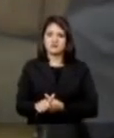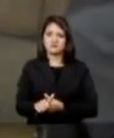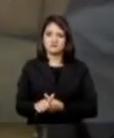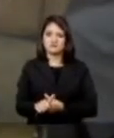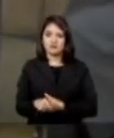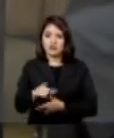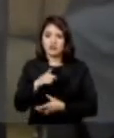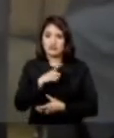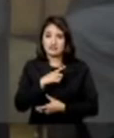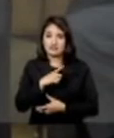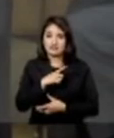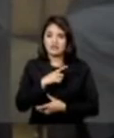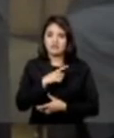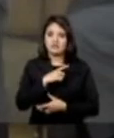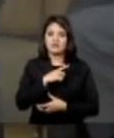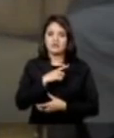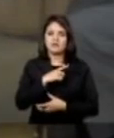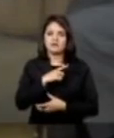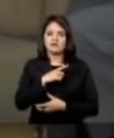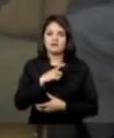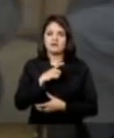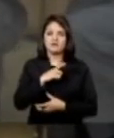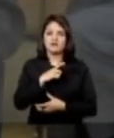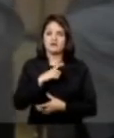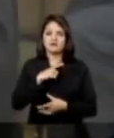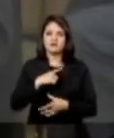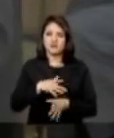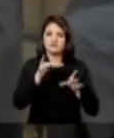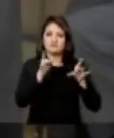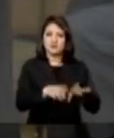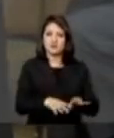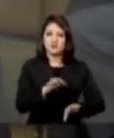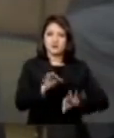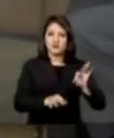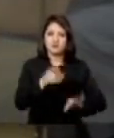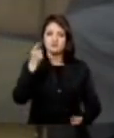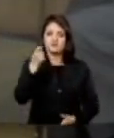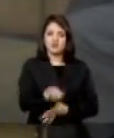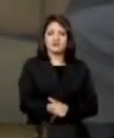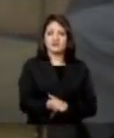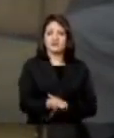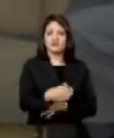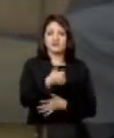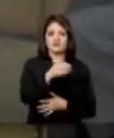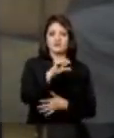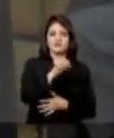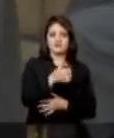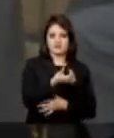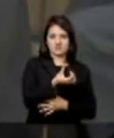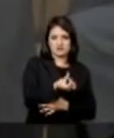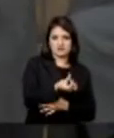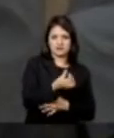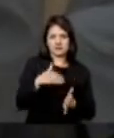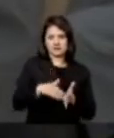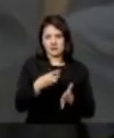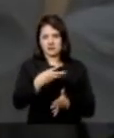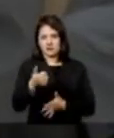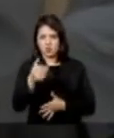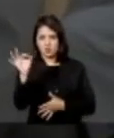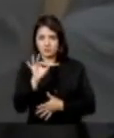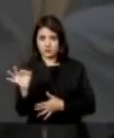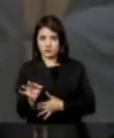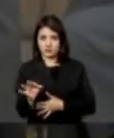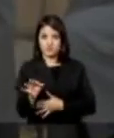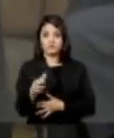existe uma taxa de rejeição no tribunal que varia de 16% a 81%. O eminente ministro